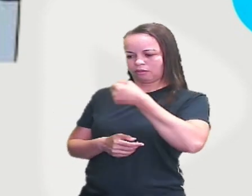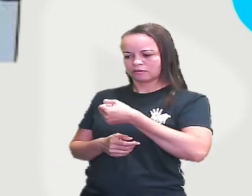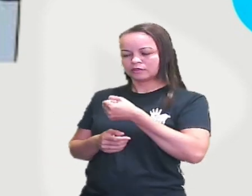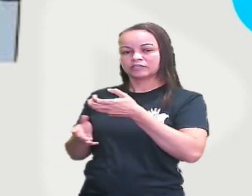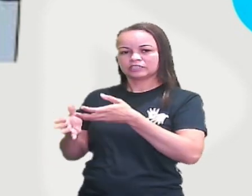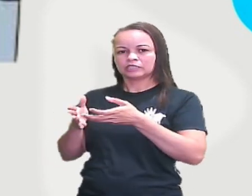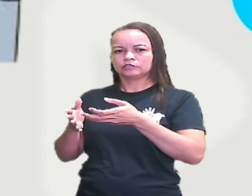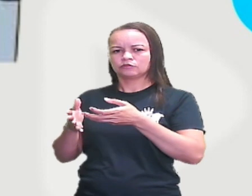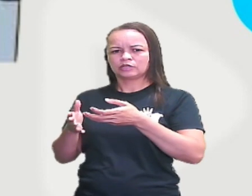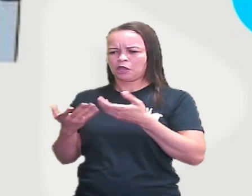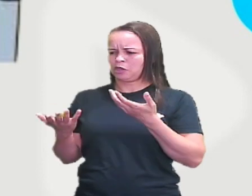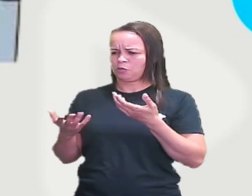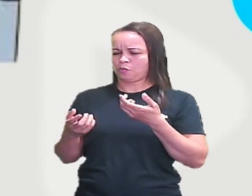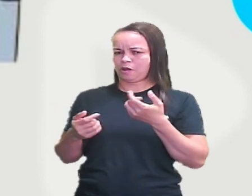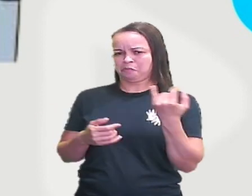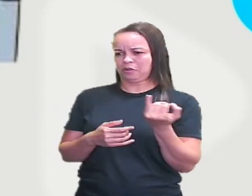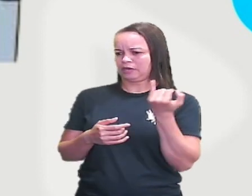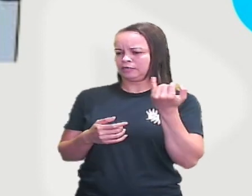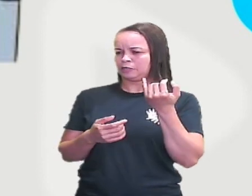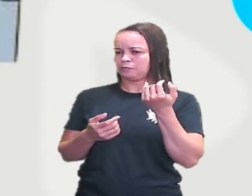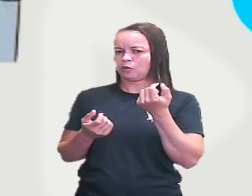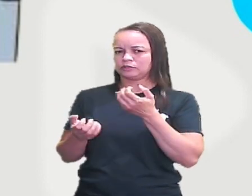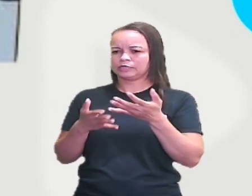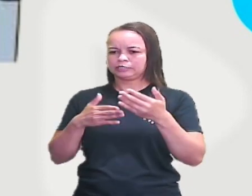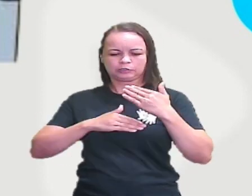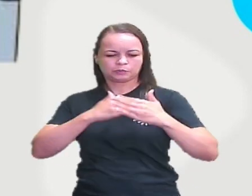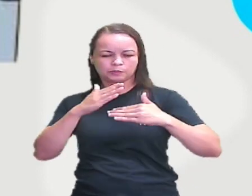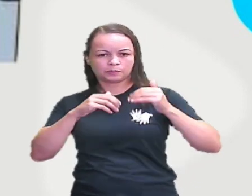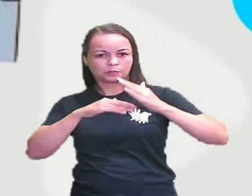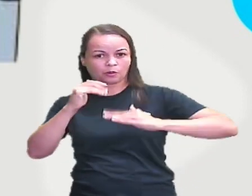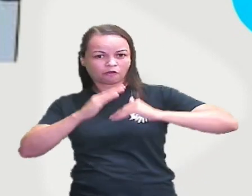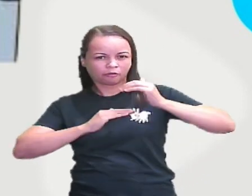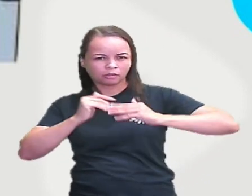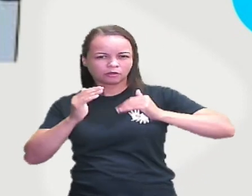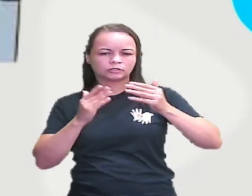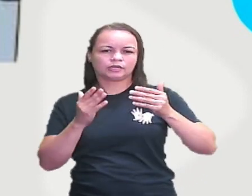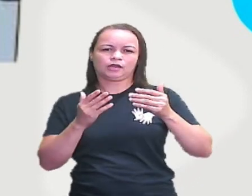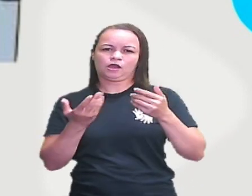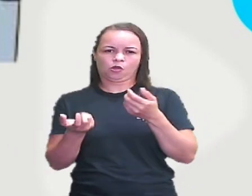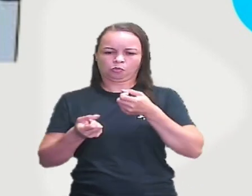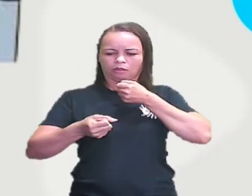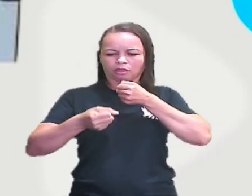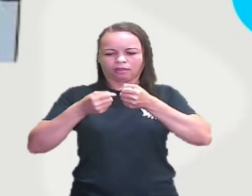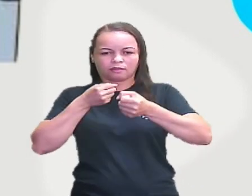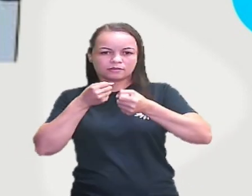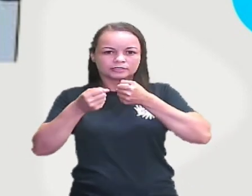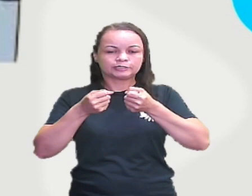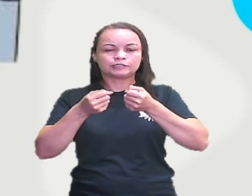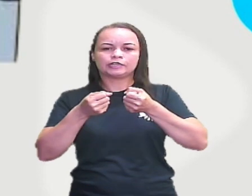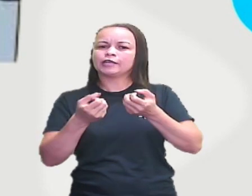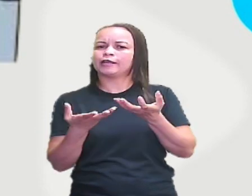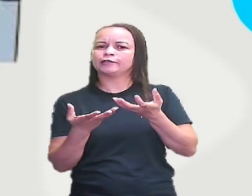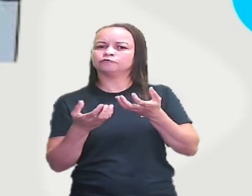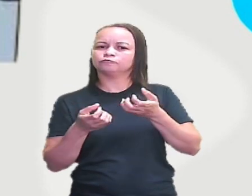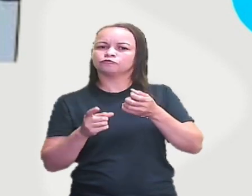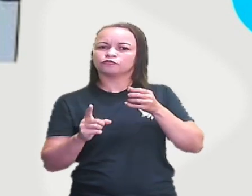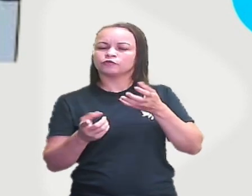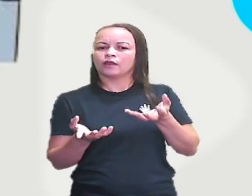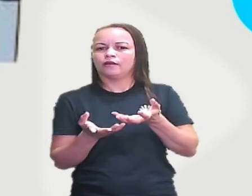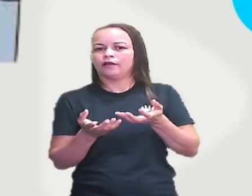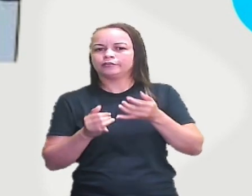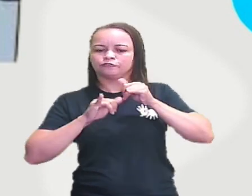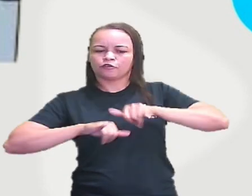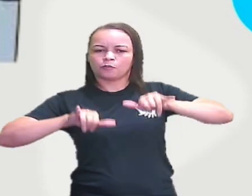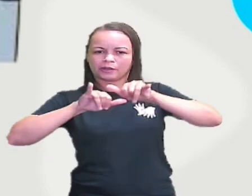tem esse compromisso, né, profissional, jornalístico, né, de dar uma informação seguindo a prescrição